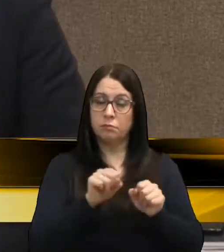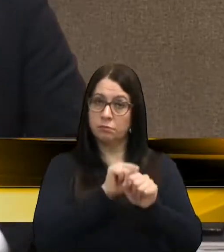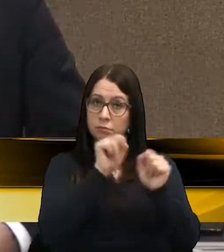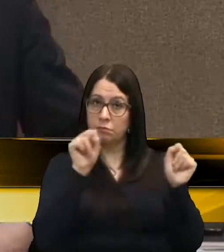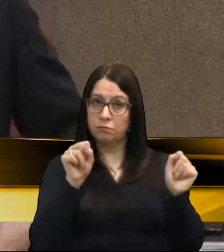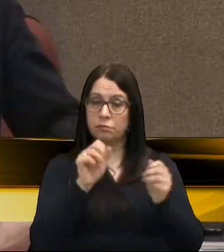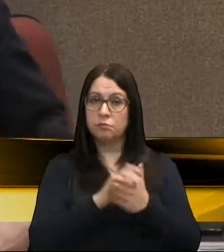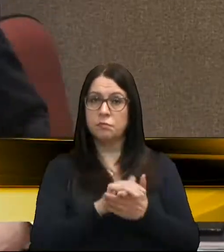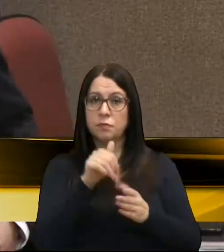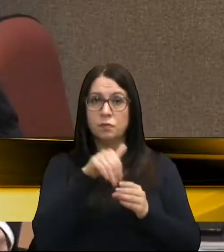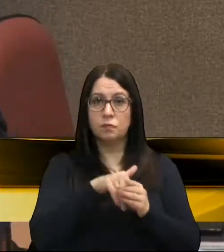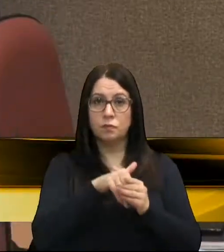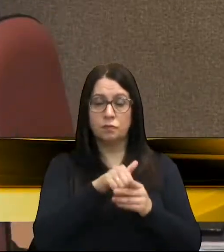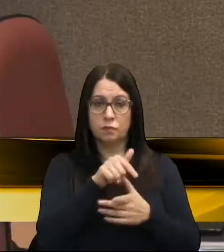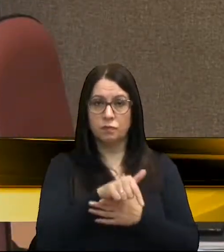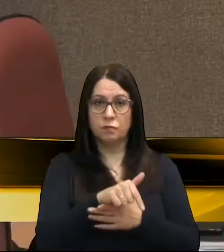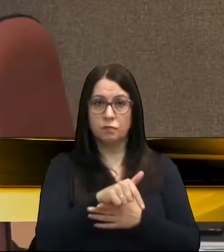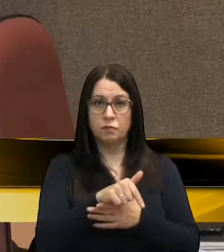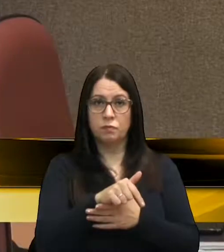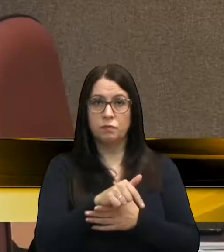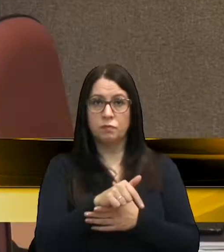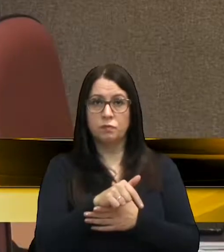hoje, a votação desta